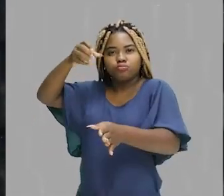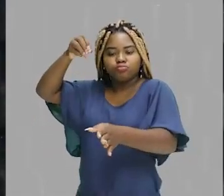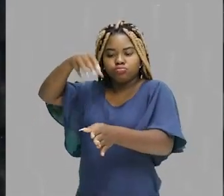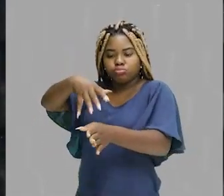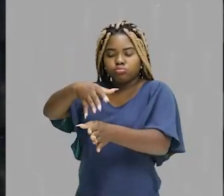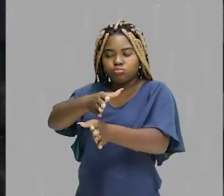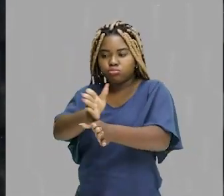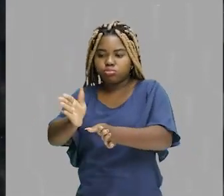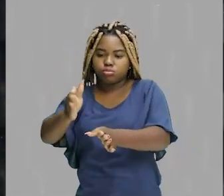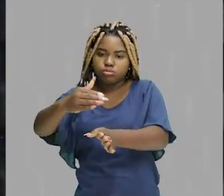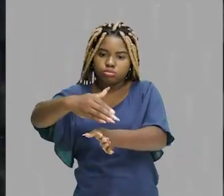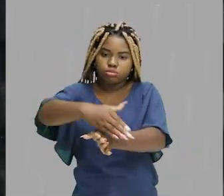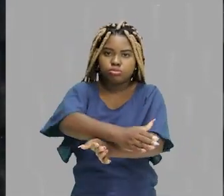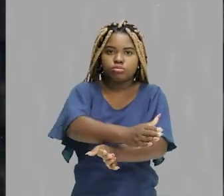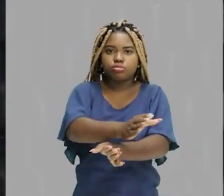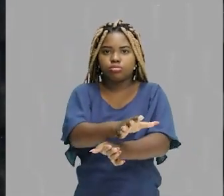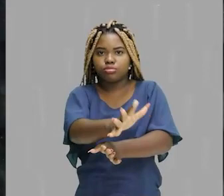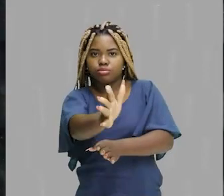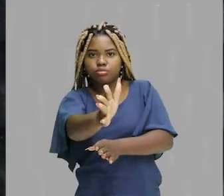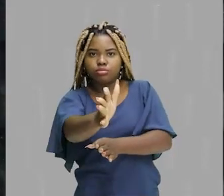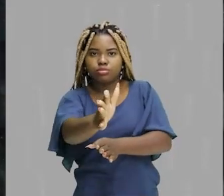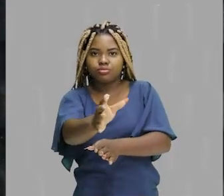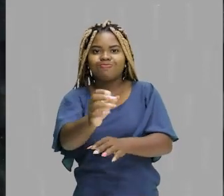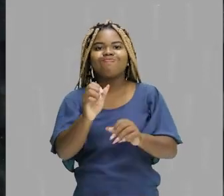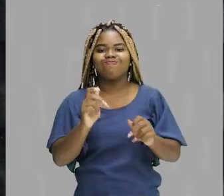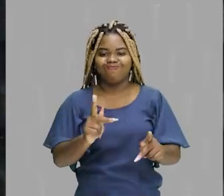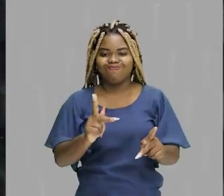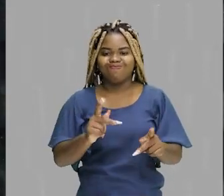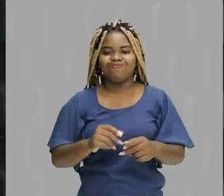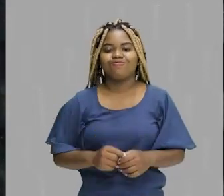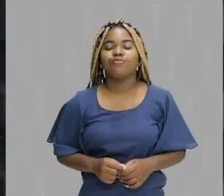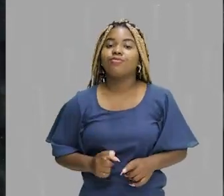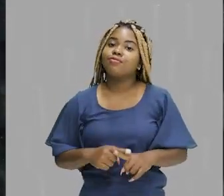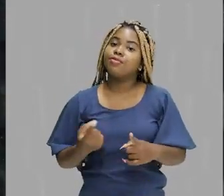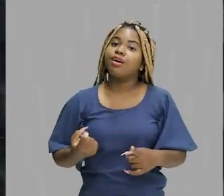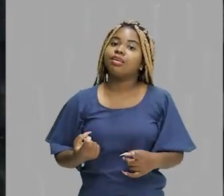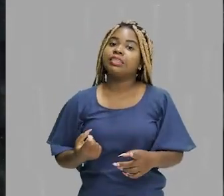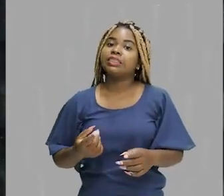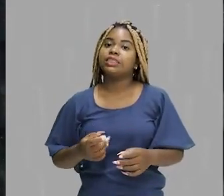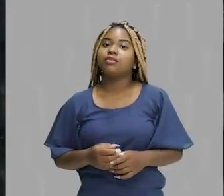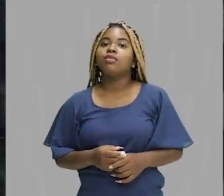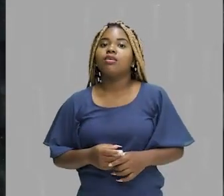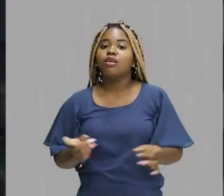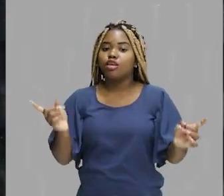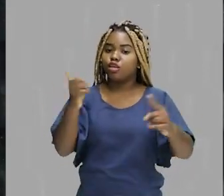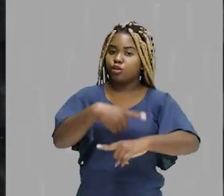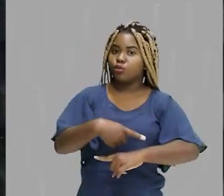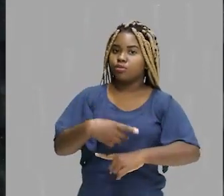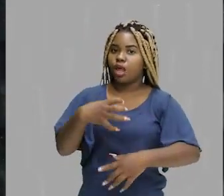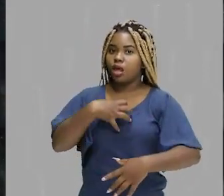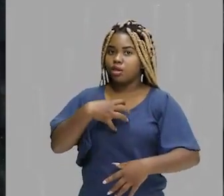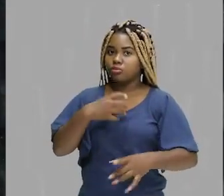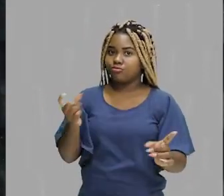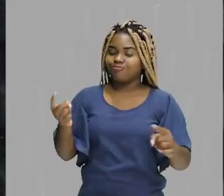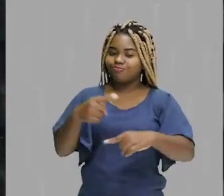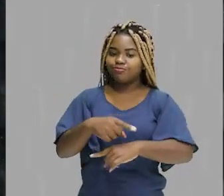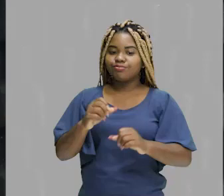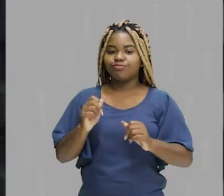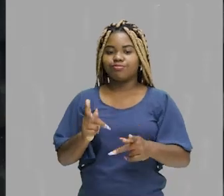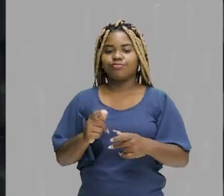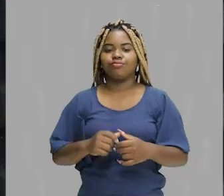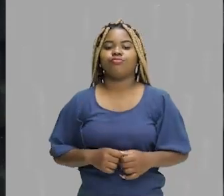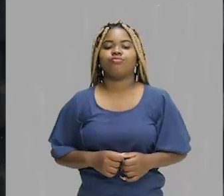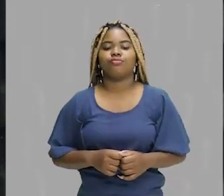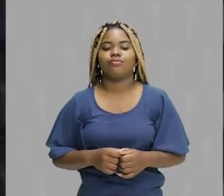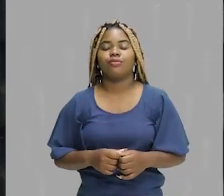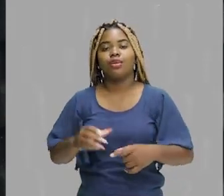mesmo ângulo, mas em sentidos opostos, e são denominados opticamente ativos. Então, a